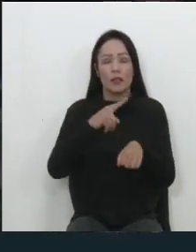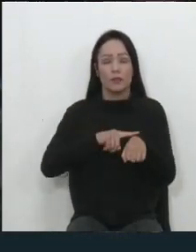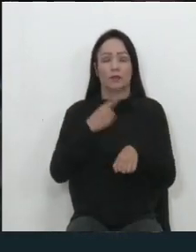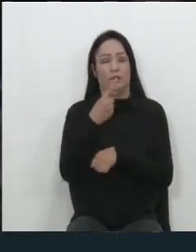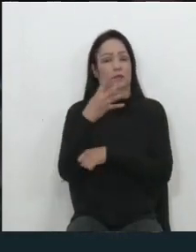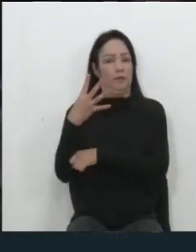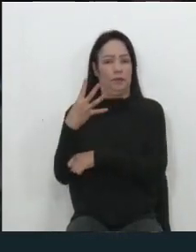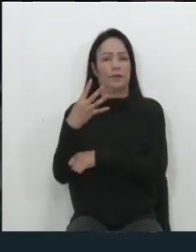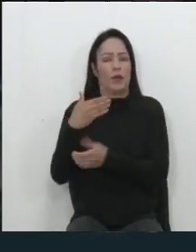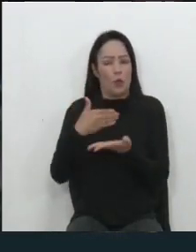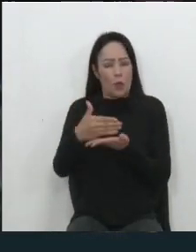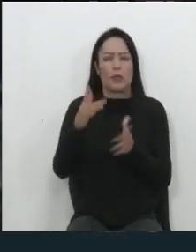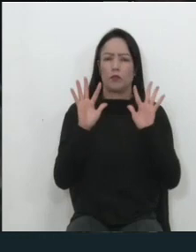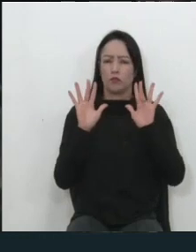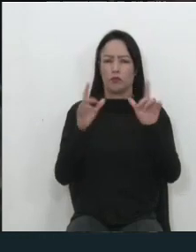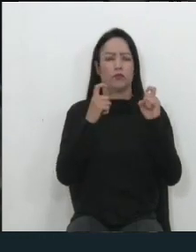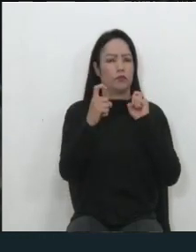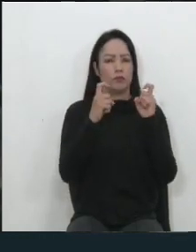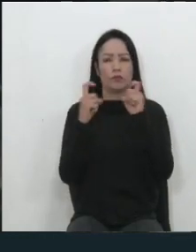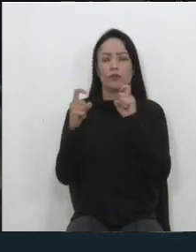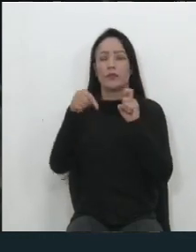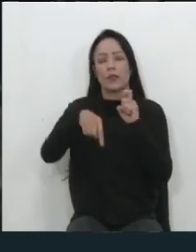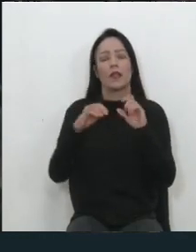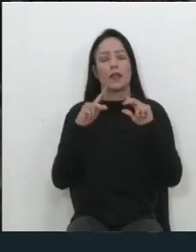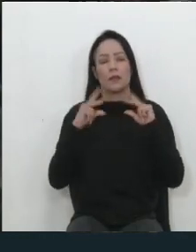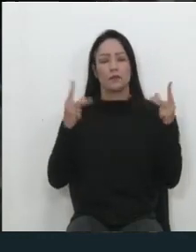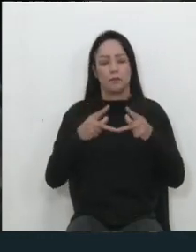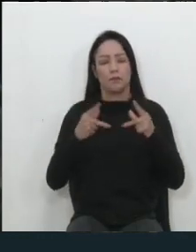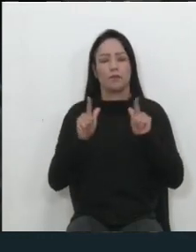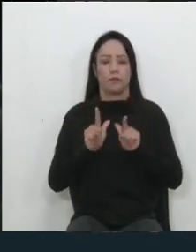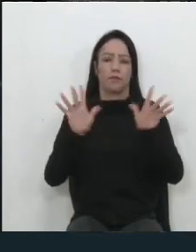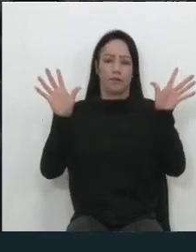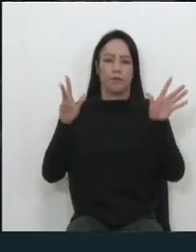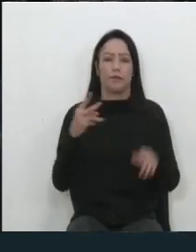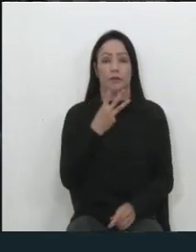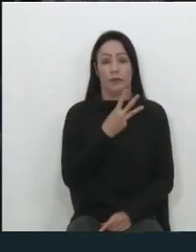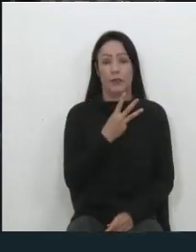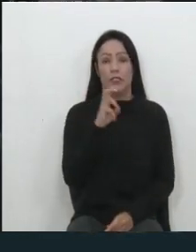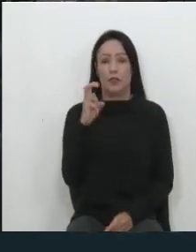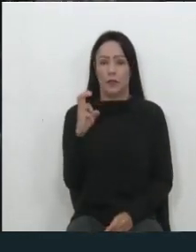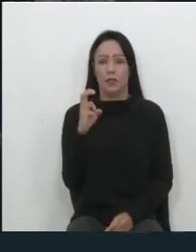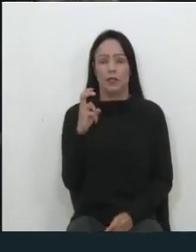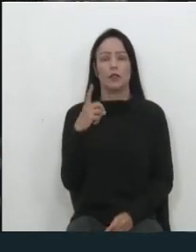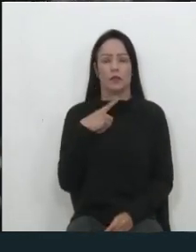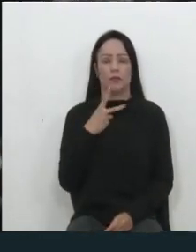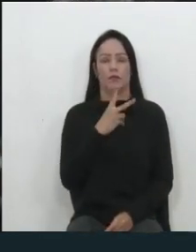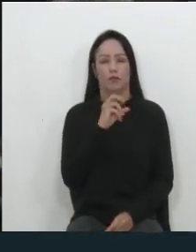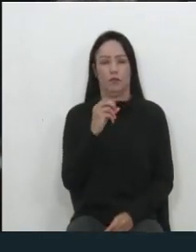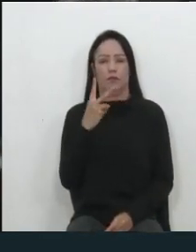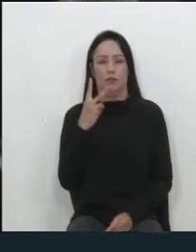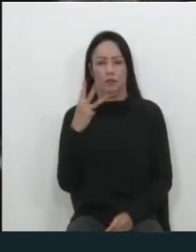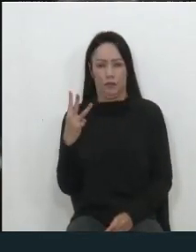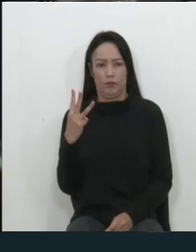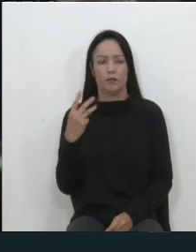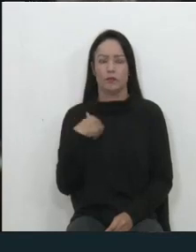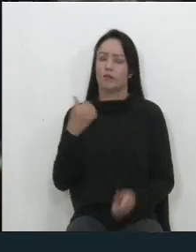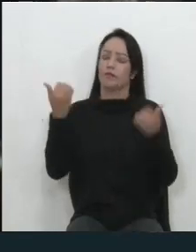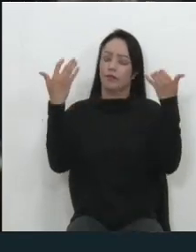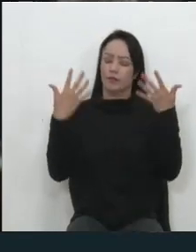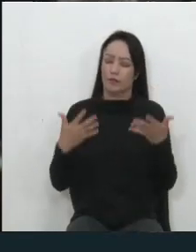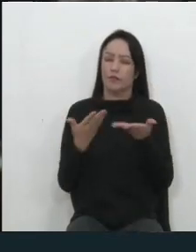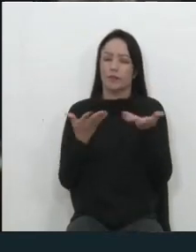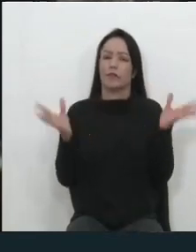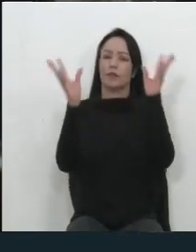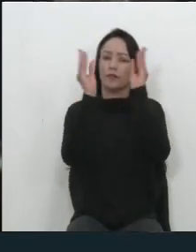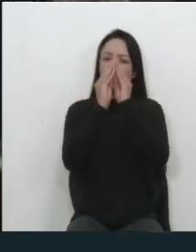mais uma sessão ordinária aqui na Câmara de Guarulhos, a 35ª deste ano de 2023. E a gente vai passar aqui para você, então, um resumo